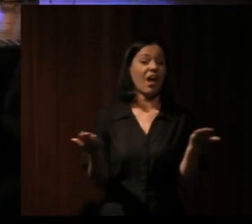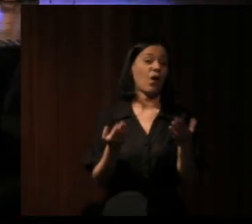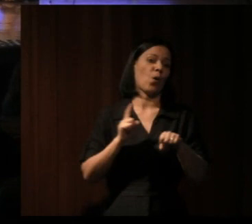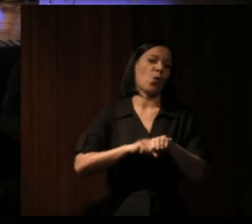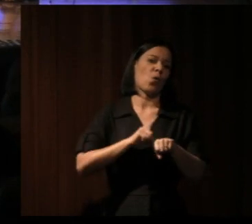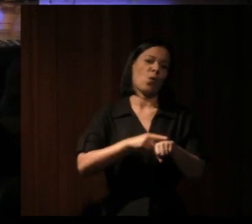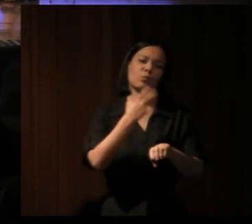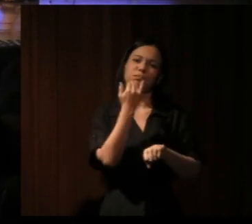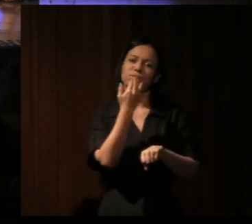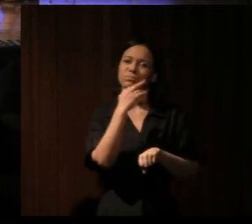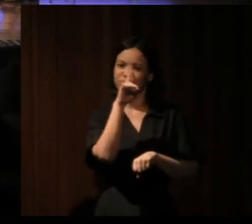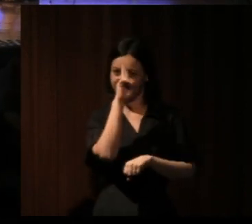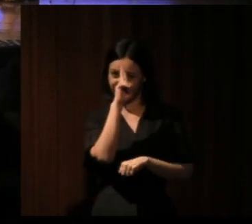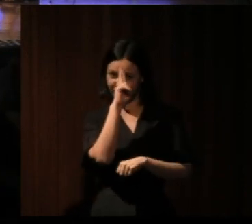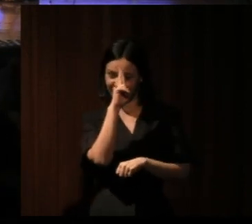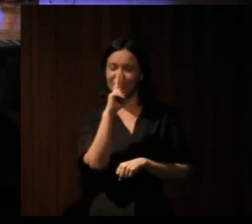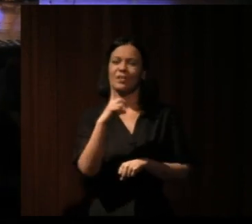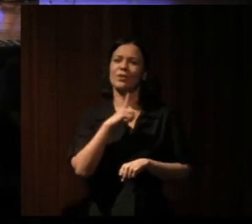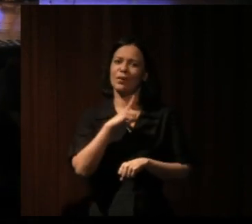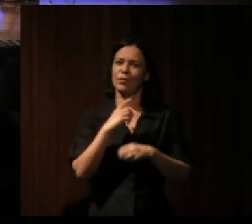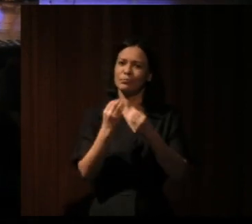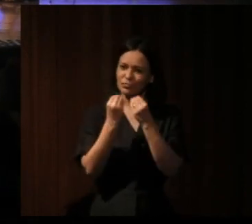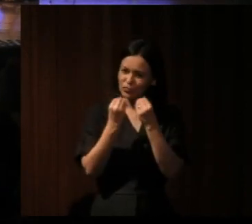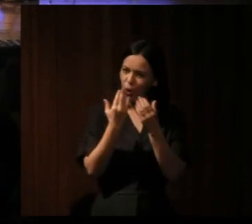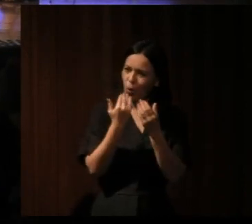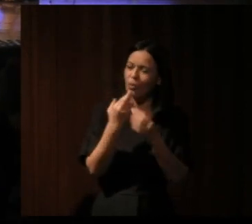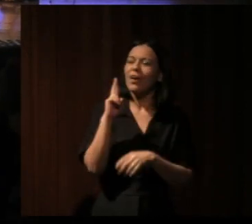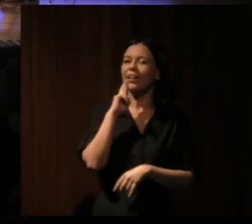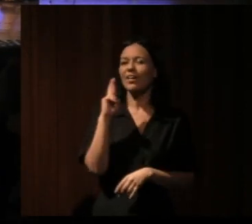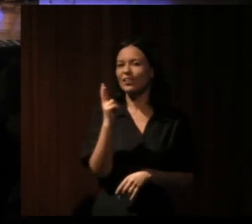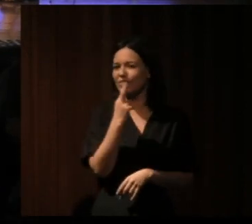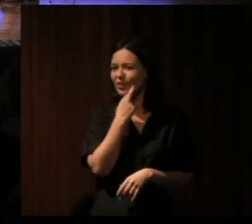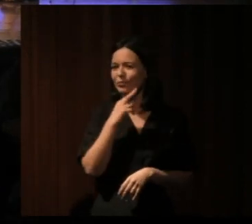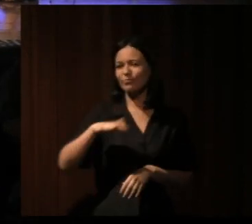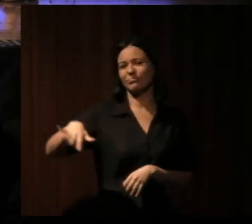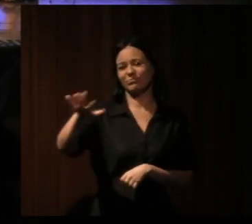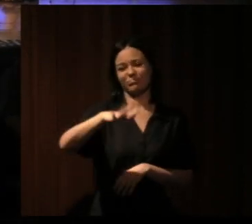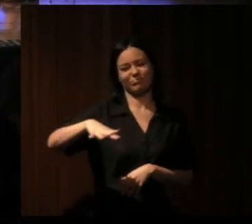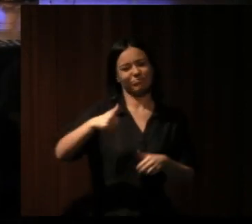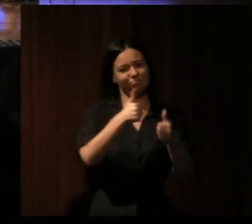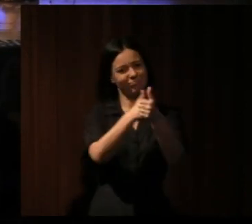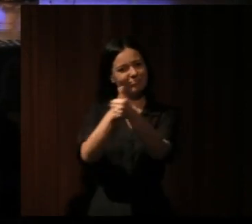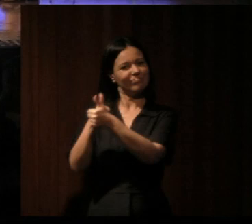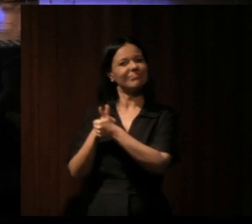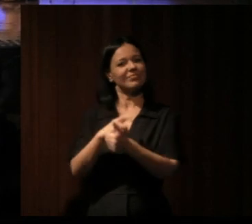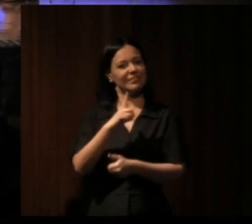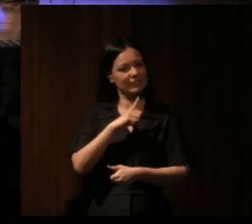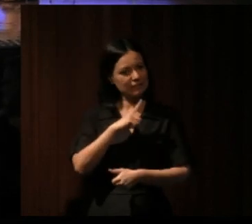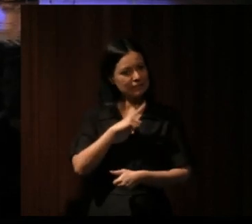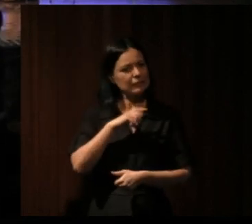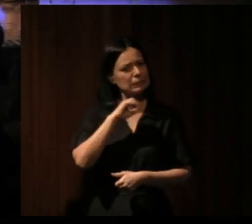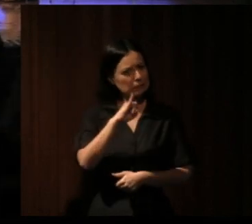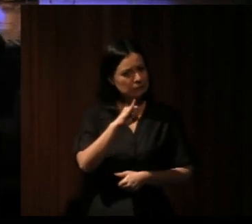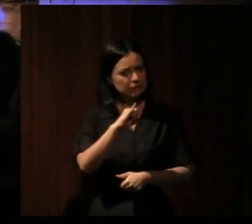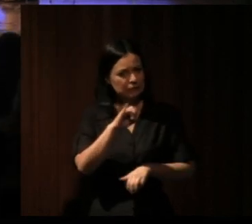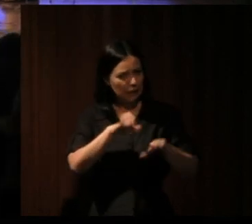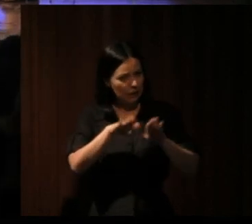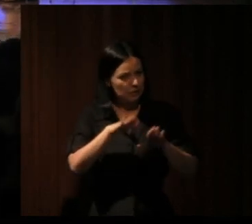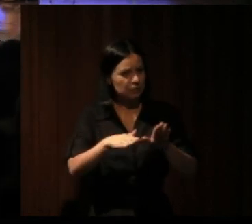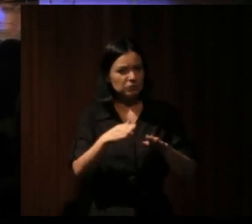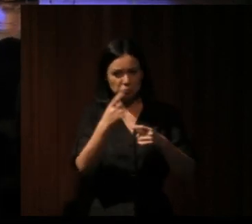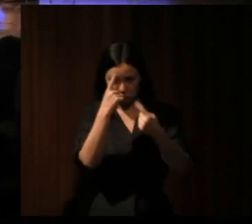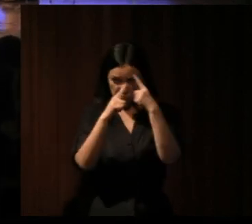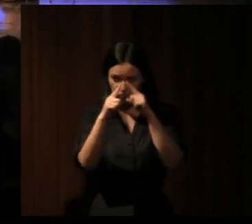almoço né Tem lanchonete tem restaurante tudo aqui por perto Quem tiver alguma necessidade alguma coisa pode falar com o pessoal da